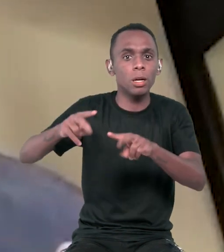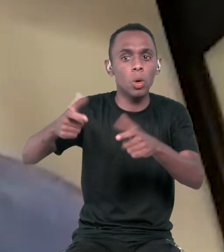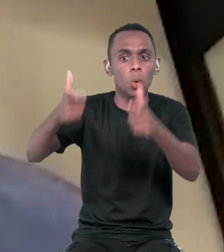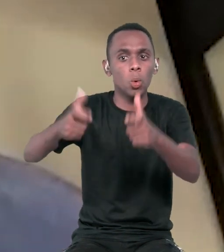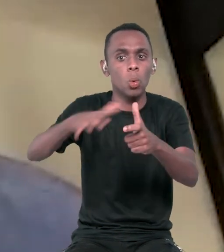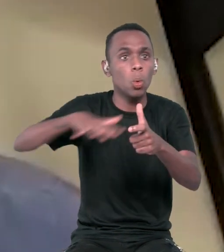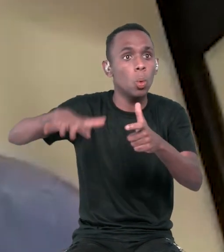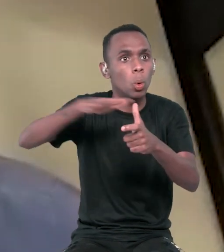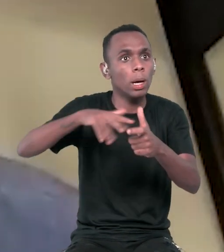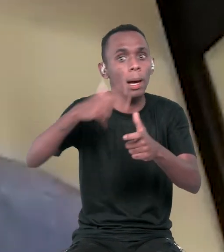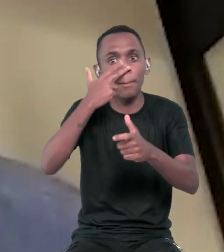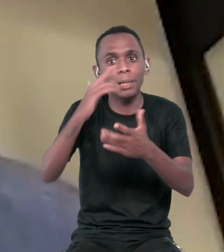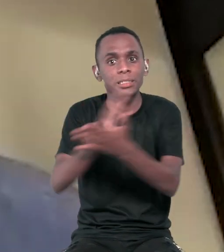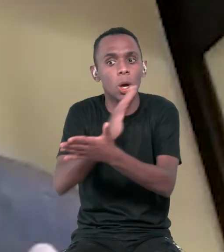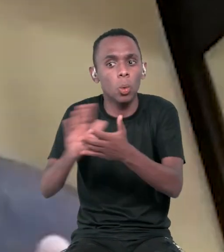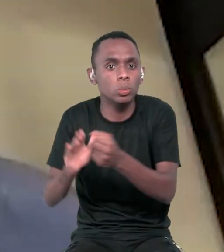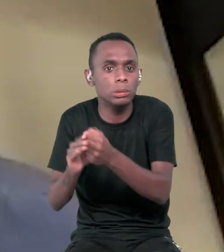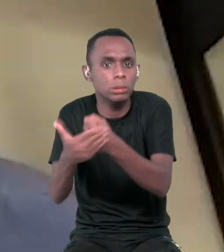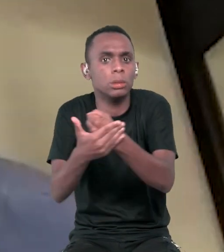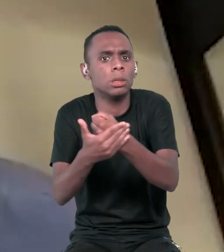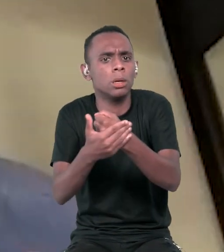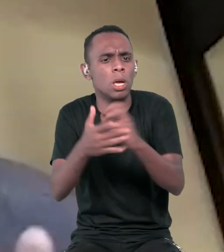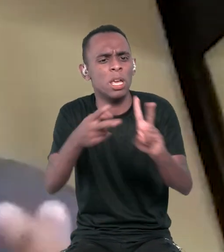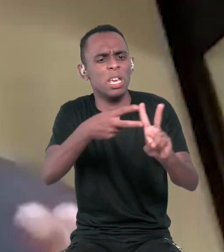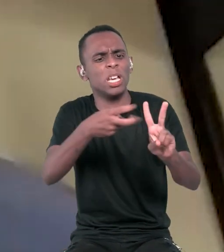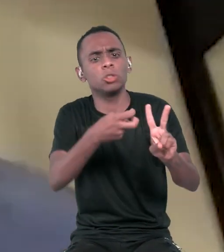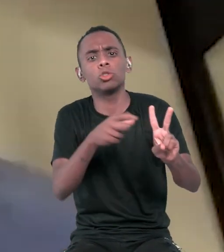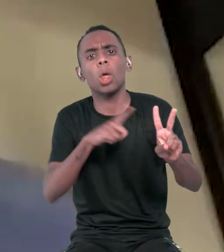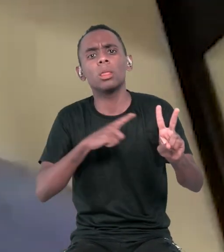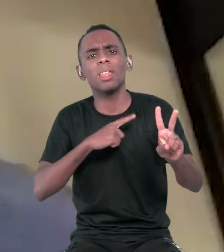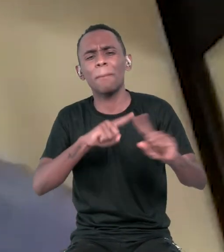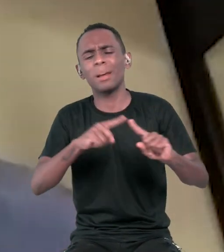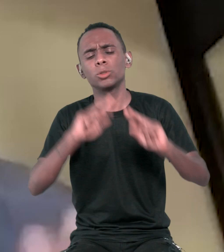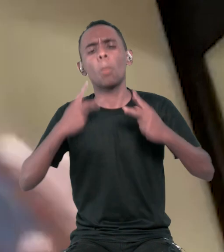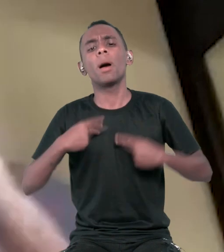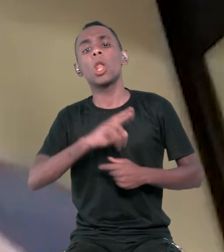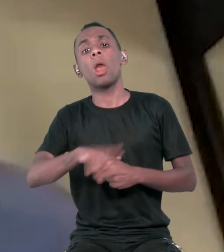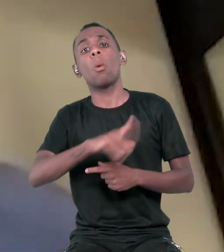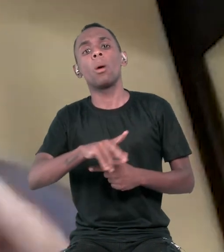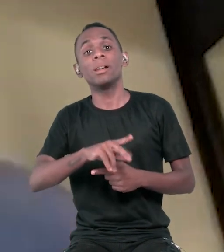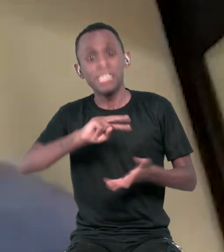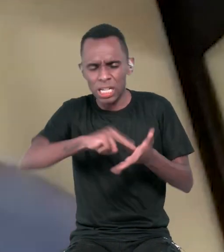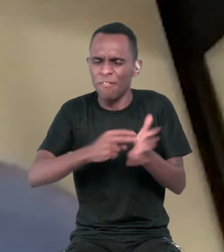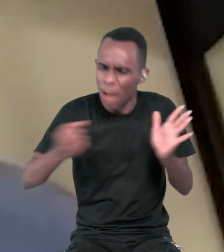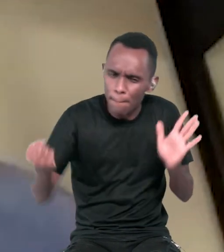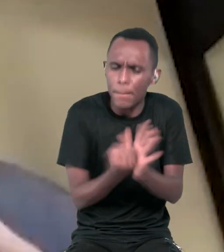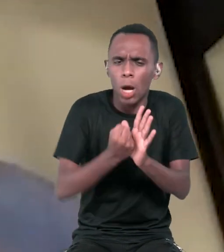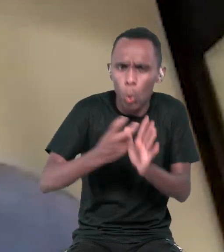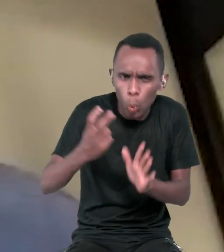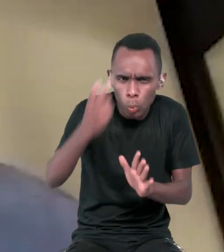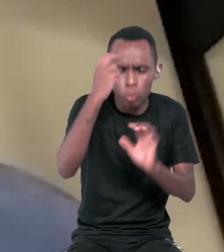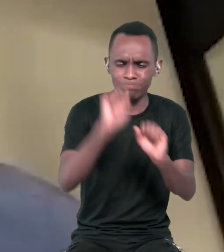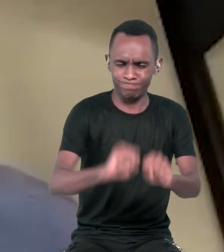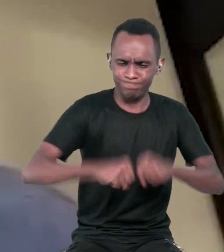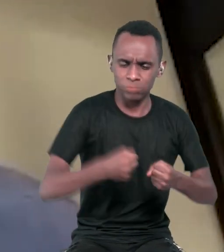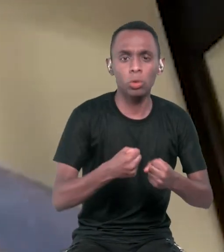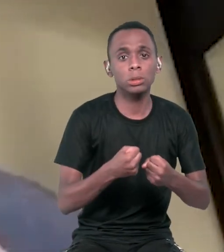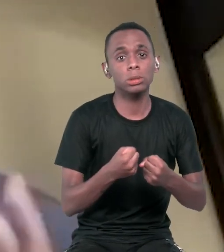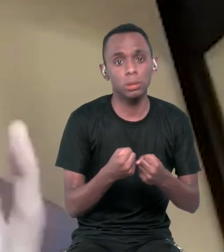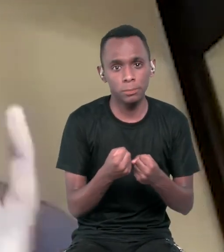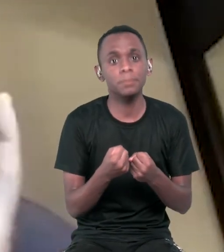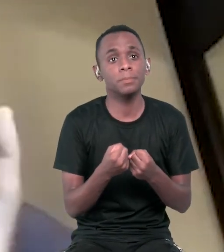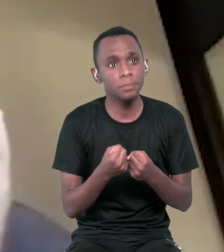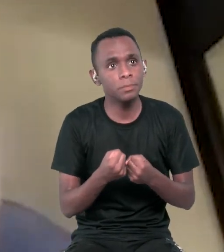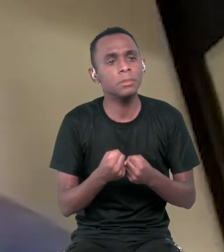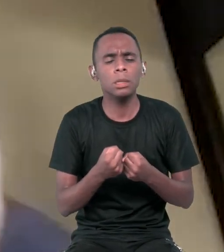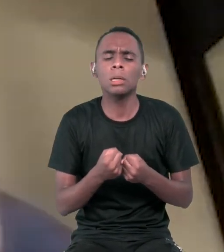tem gente atrás da moita, não são gente, não são humanos, mas se afirmaram gente e se afirmaram humanos.